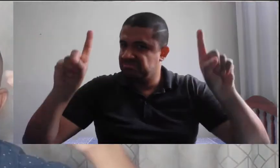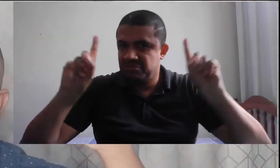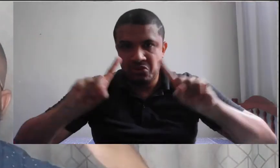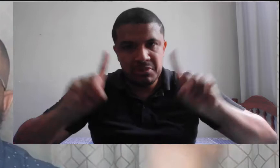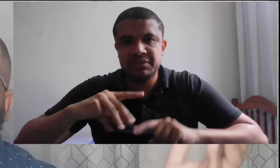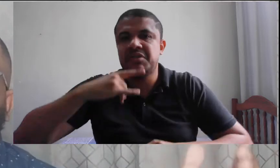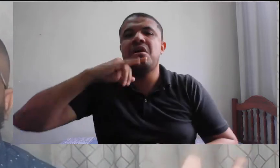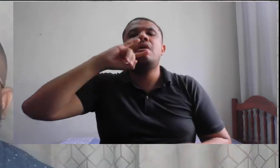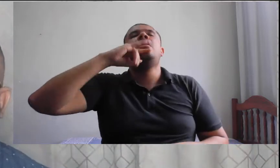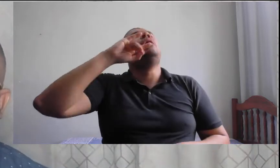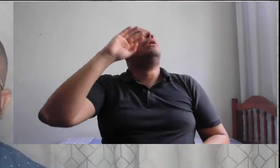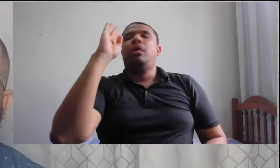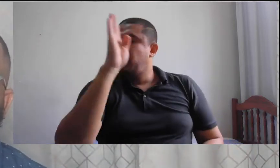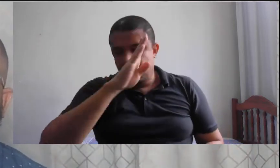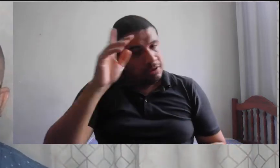mais viver bêbado.